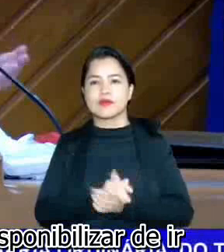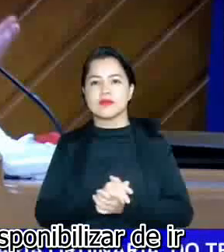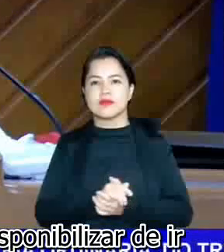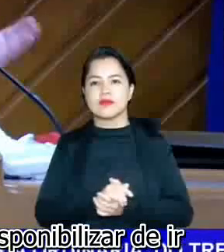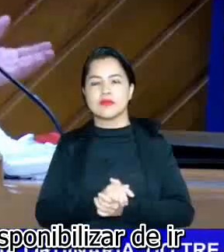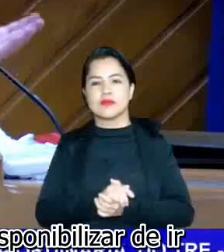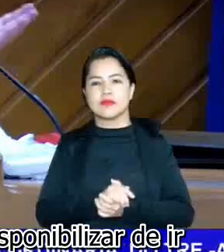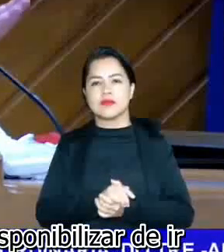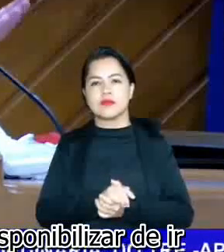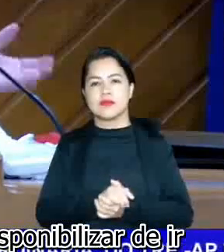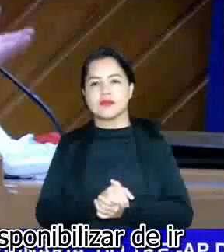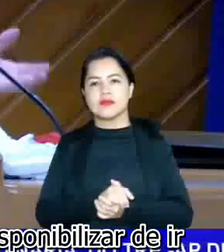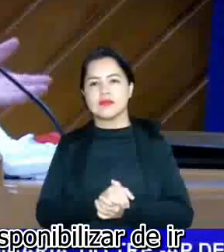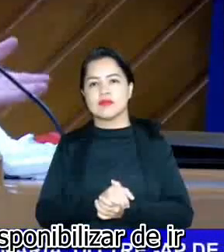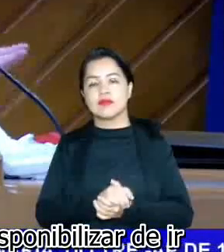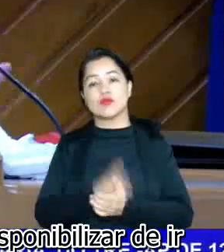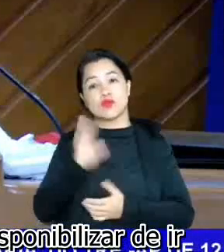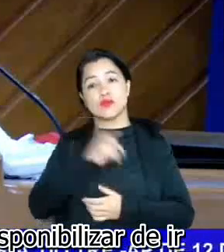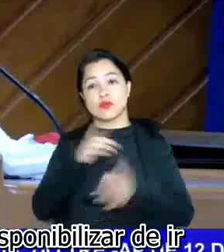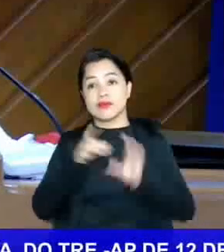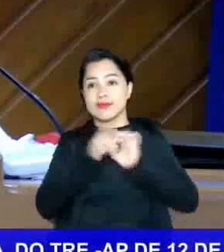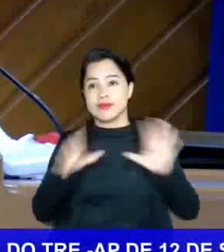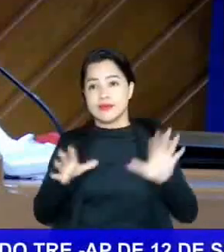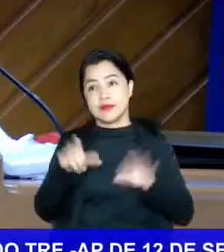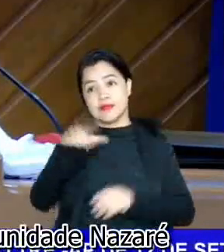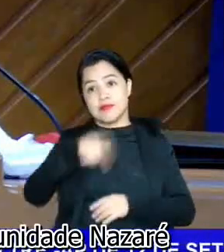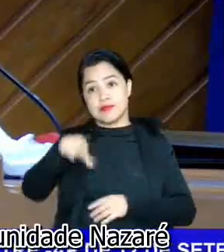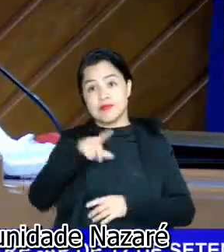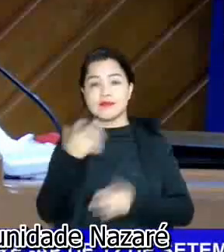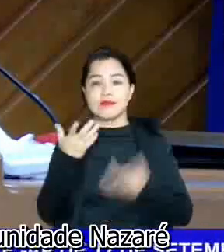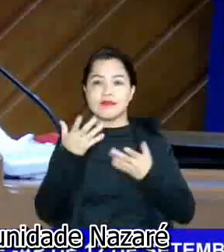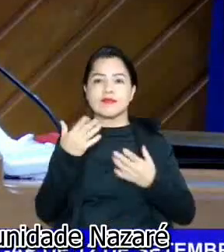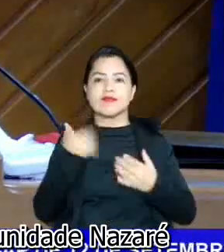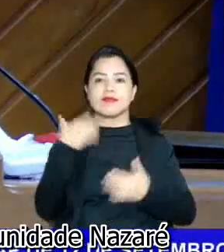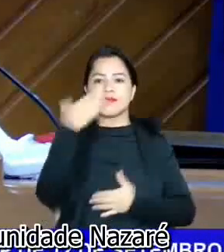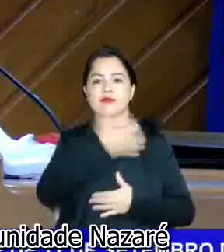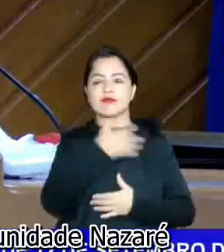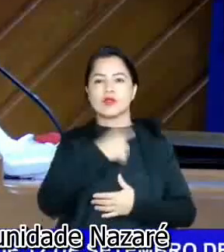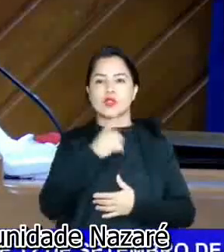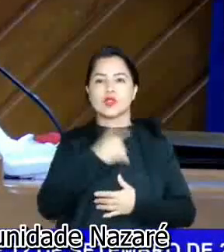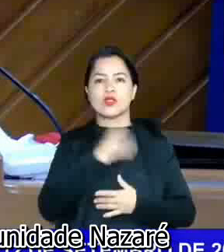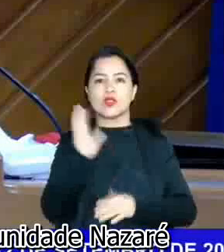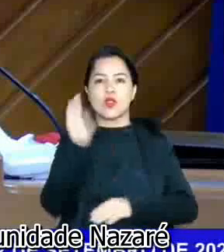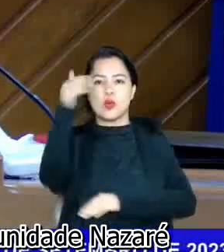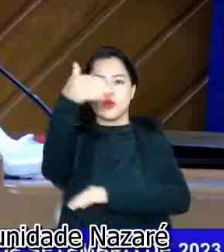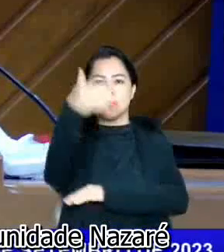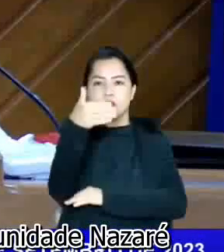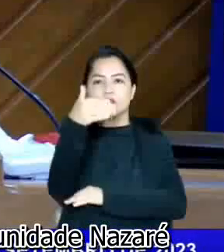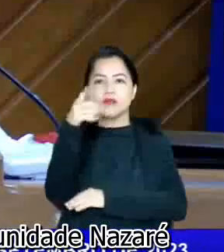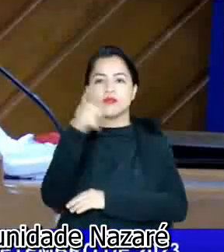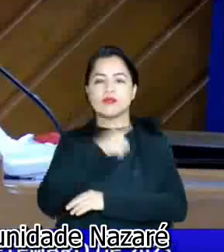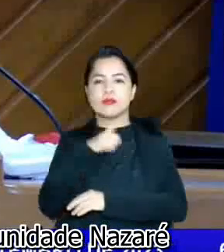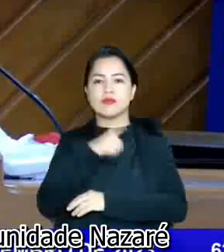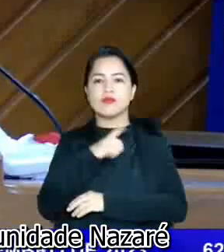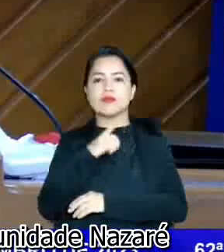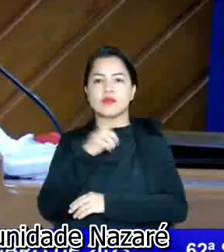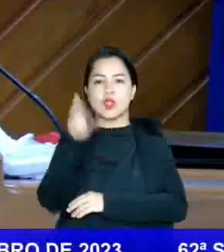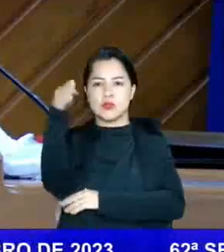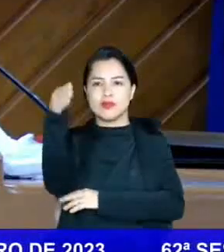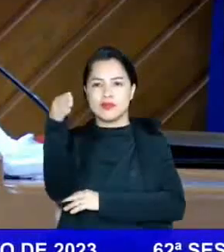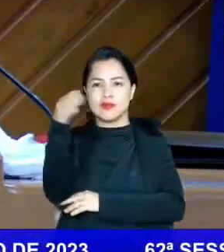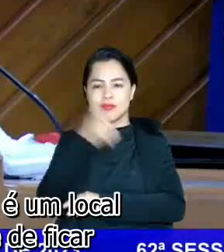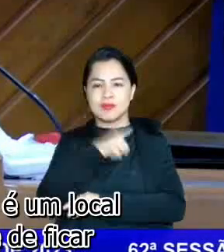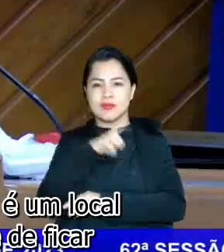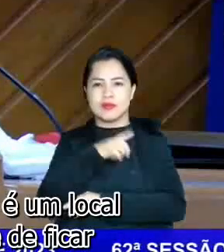providenciado, logicamente, para quem se disponibilizar de ir. A acomodação numa pousada que tem, descendo a comunidade